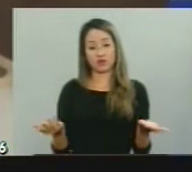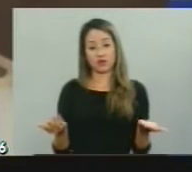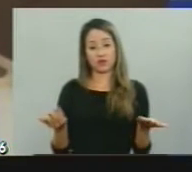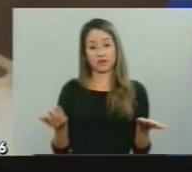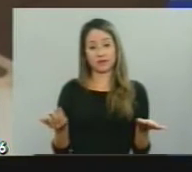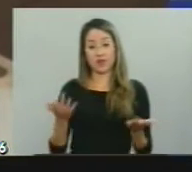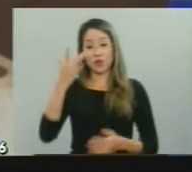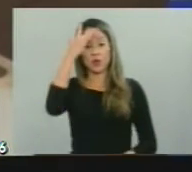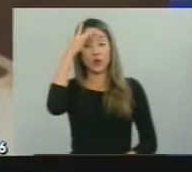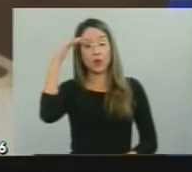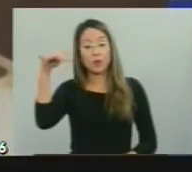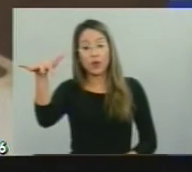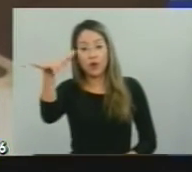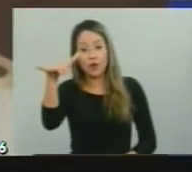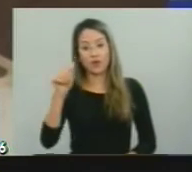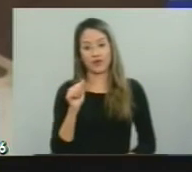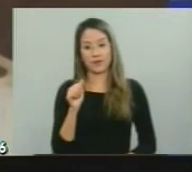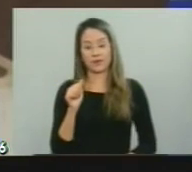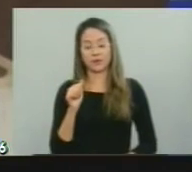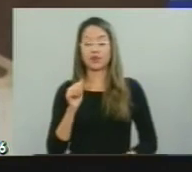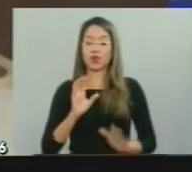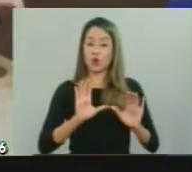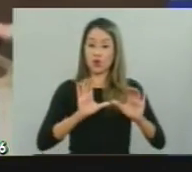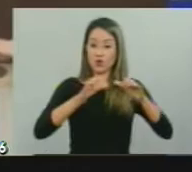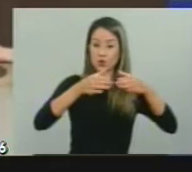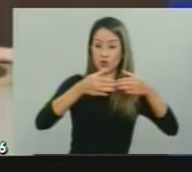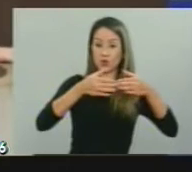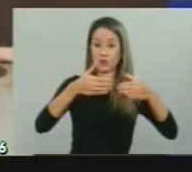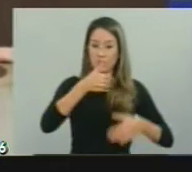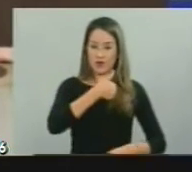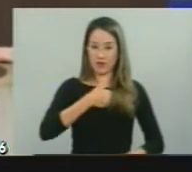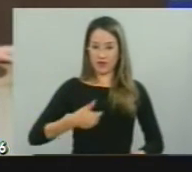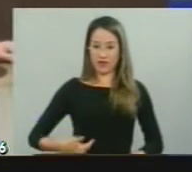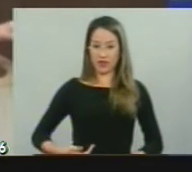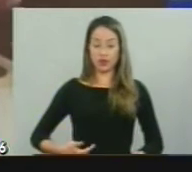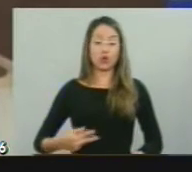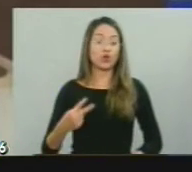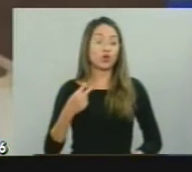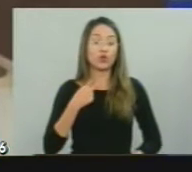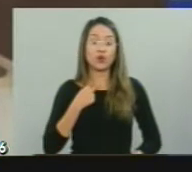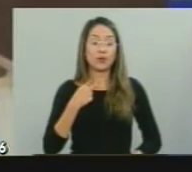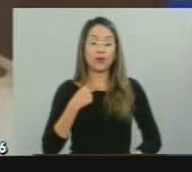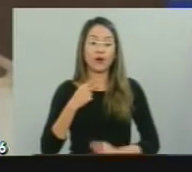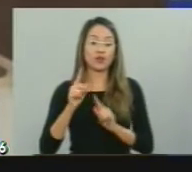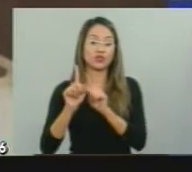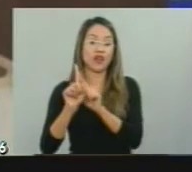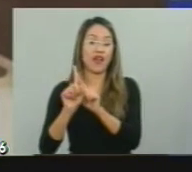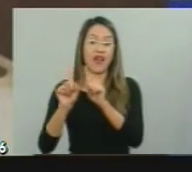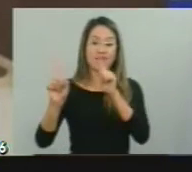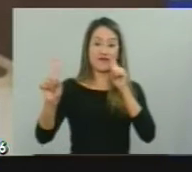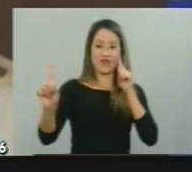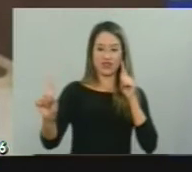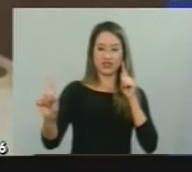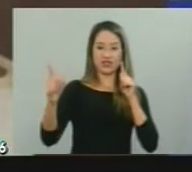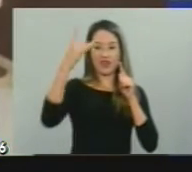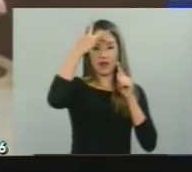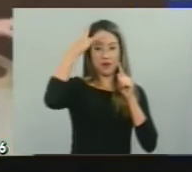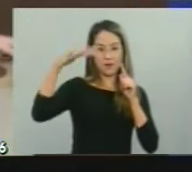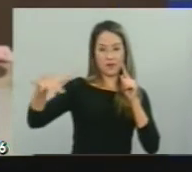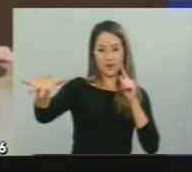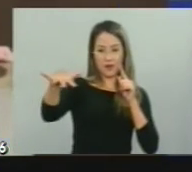do povo não pode convocar o povo quando precisa dele. Quem se separa do povo tomando